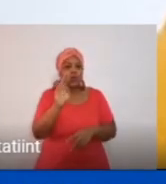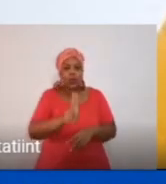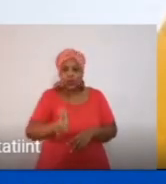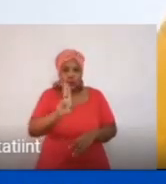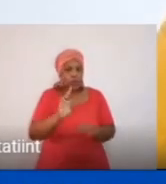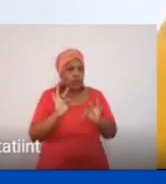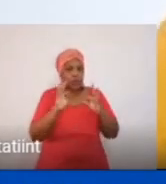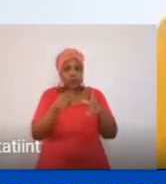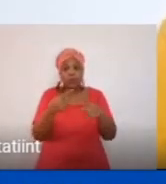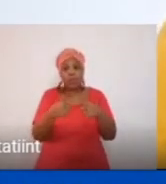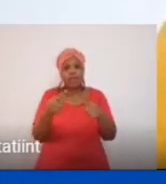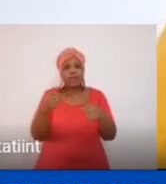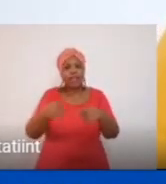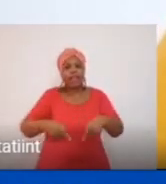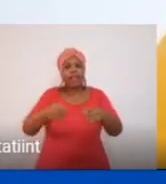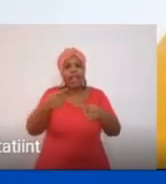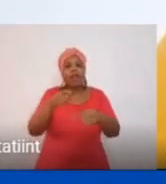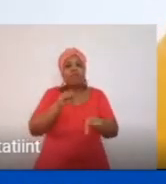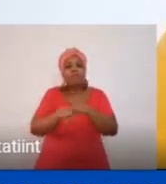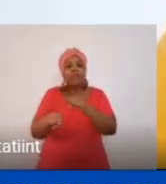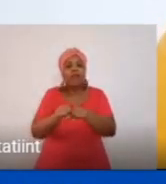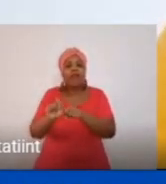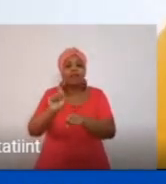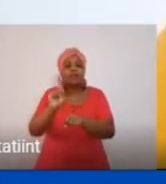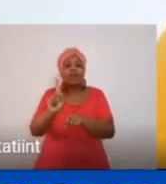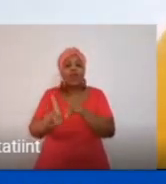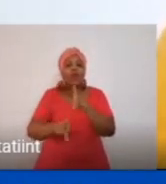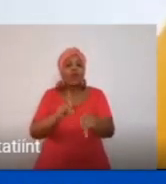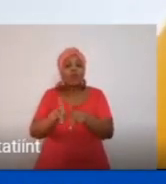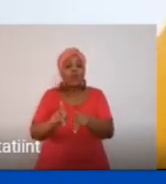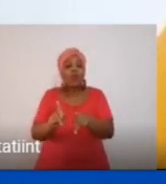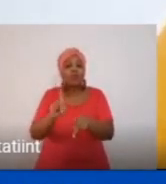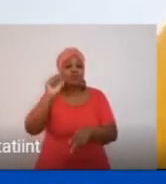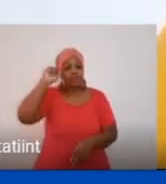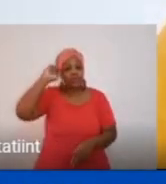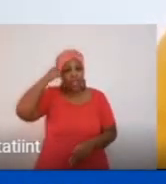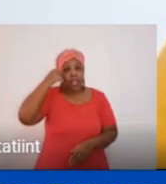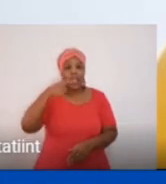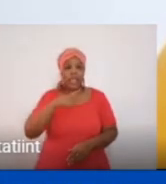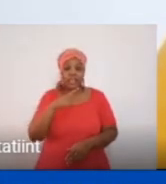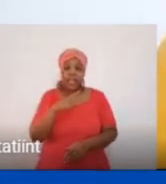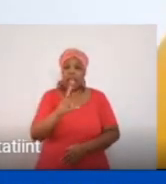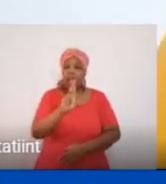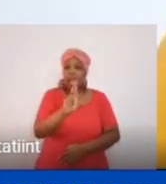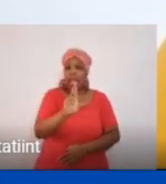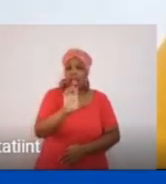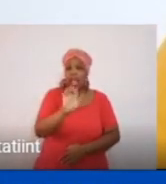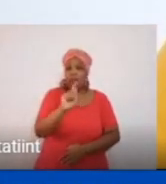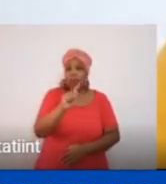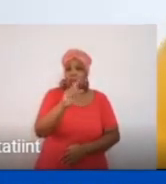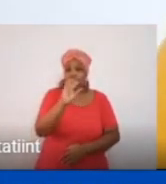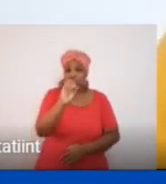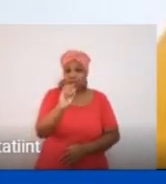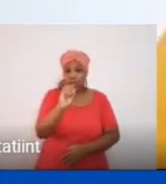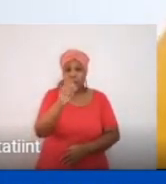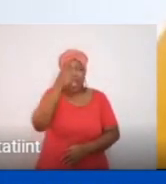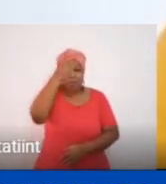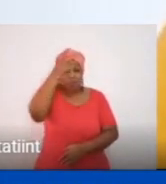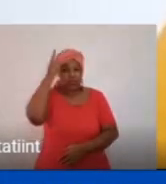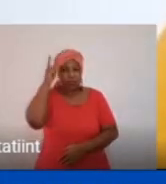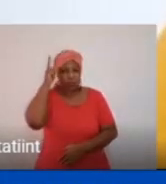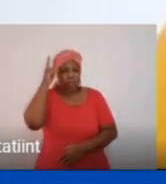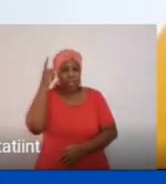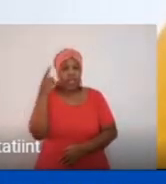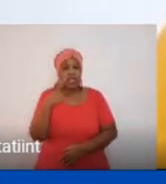o processo de reparação às vítimas da guerra e seus familiares, porque isso permite, a partir